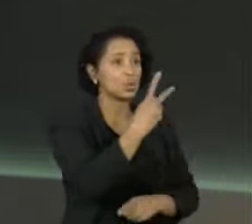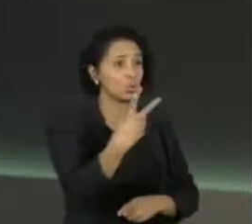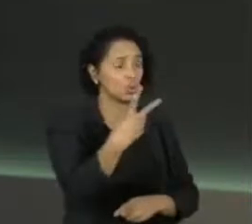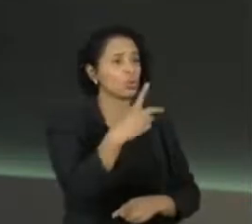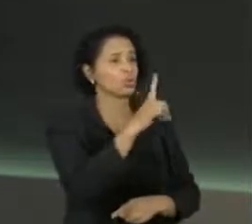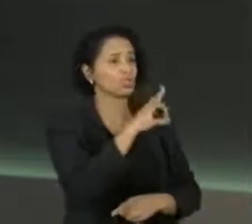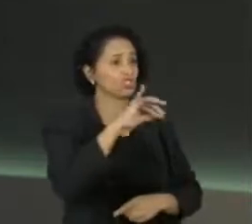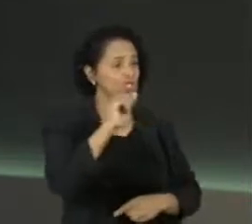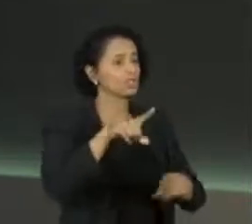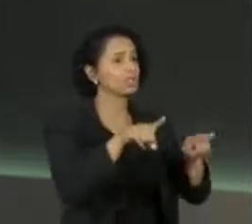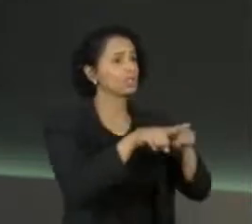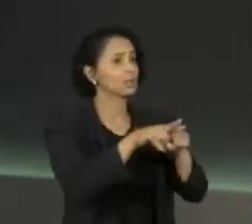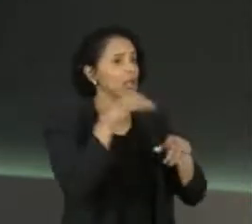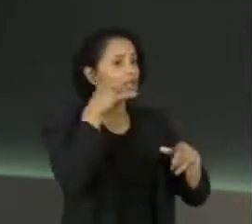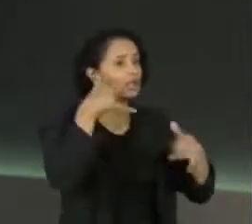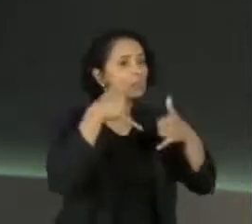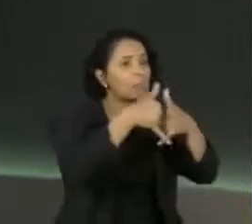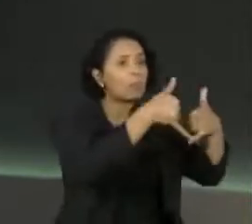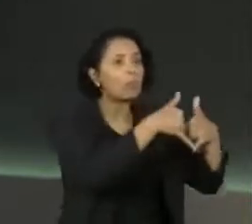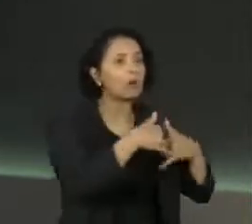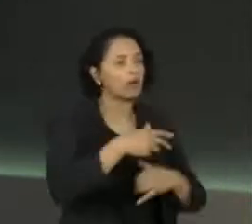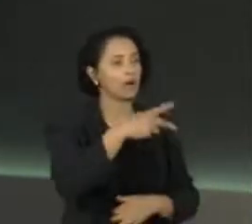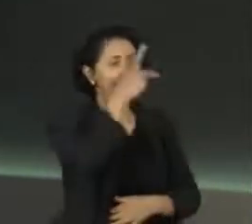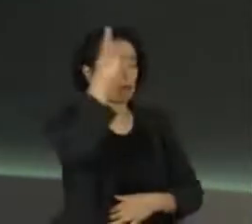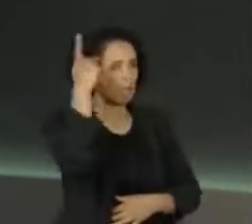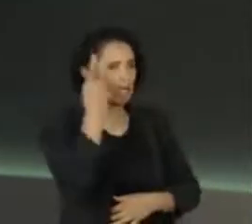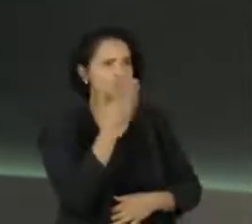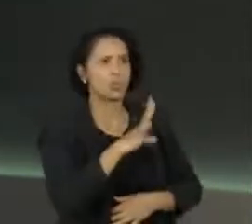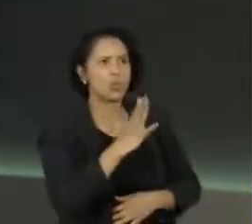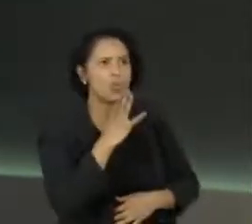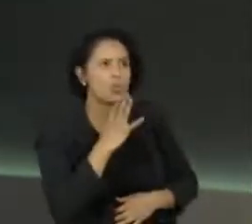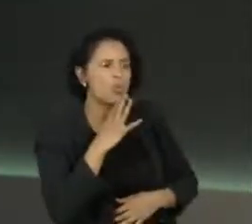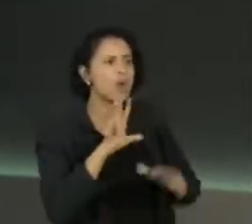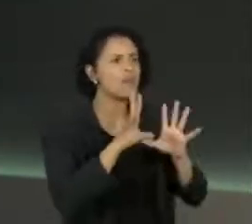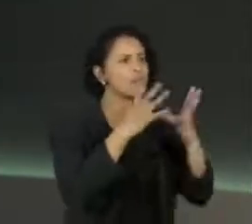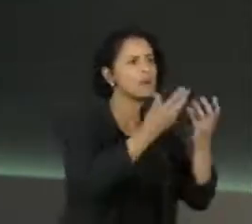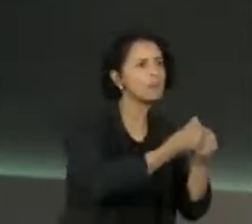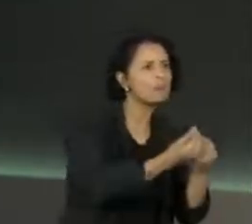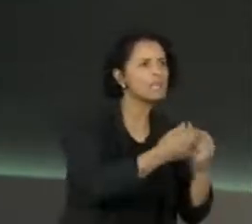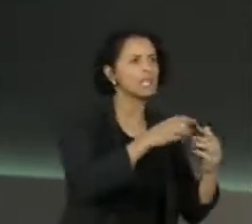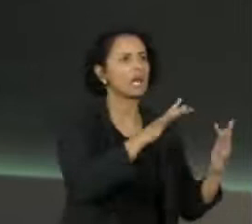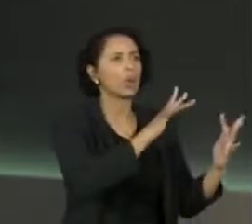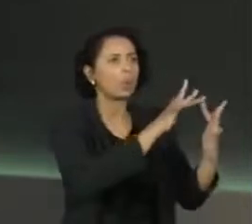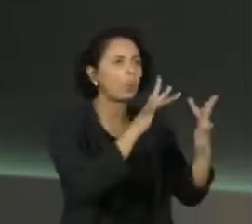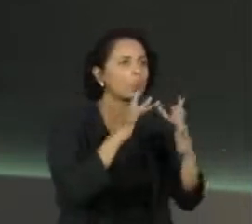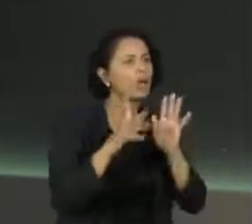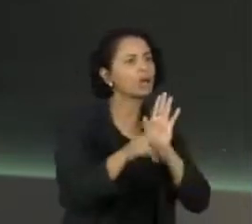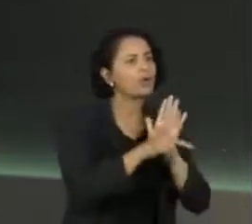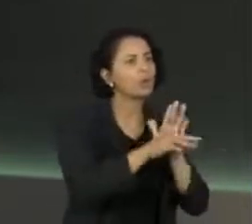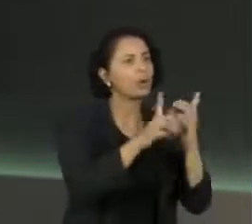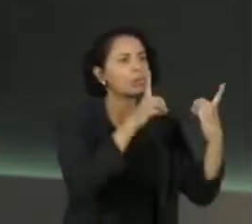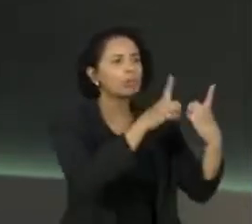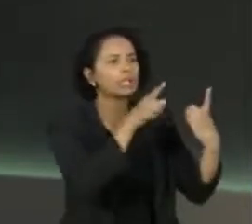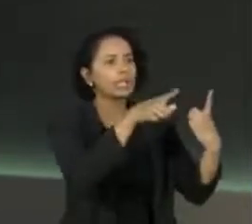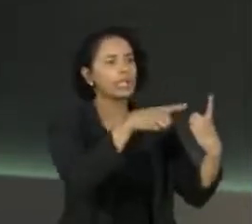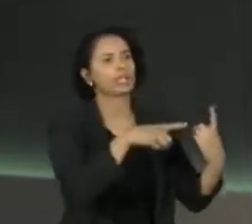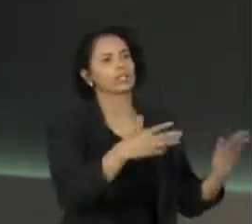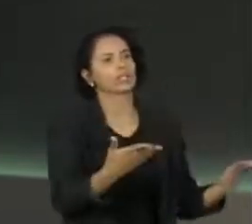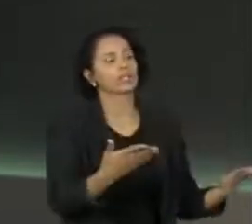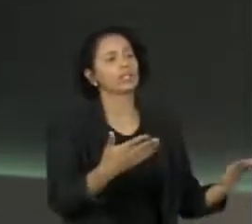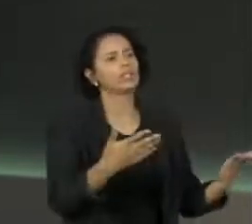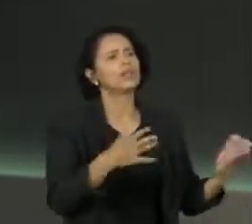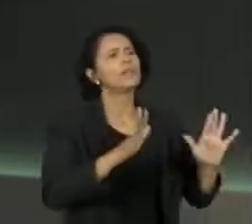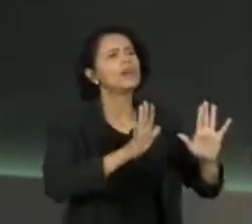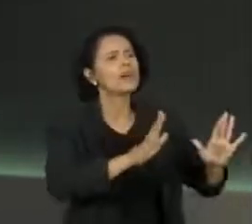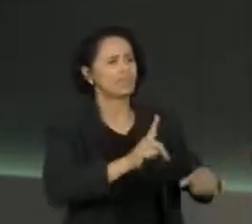para pessoas próximas, familiares, outras pessoas ligadas a esse cliente que estaria devendo.